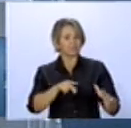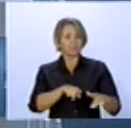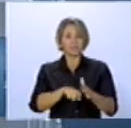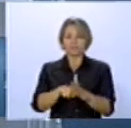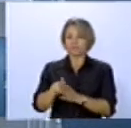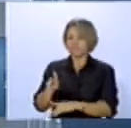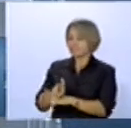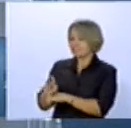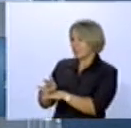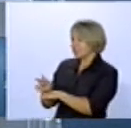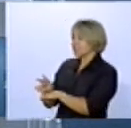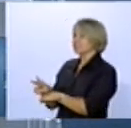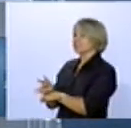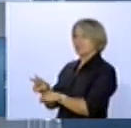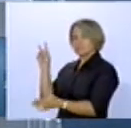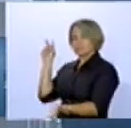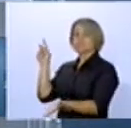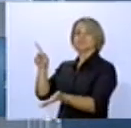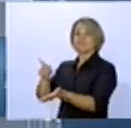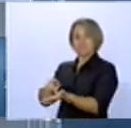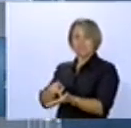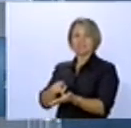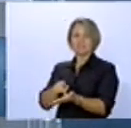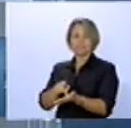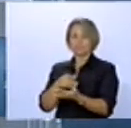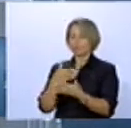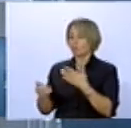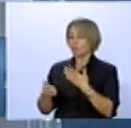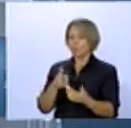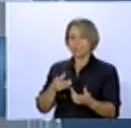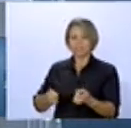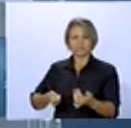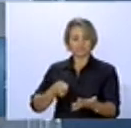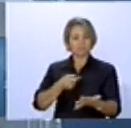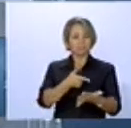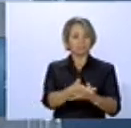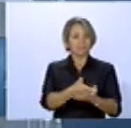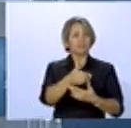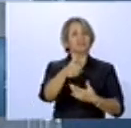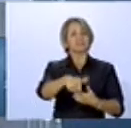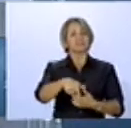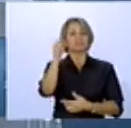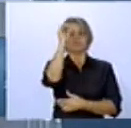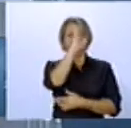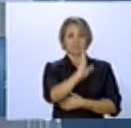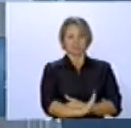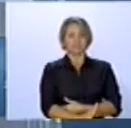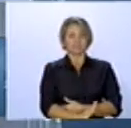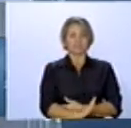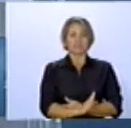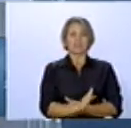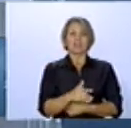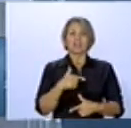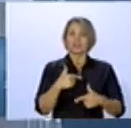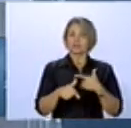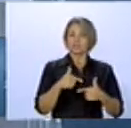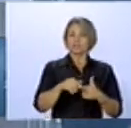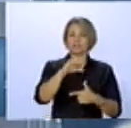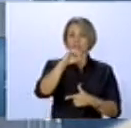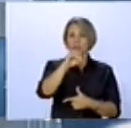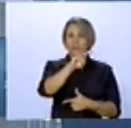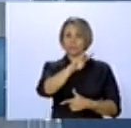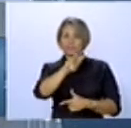concretamente a aplicação de qualquer verba pública desse país esta é a função do avb